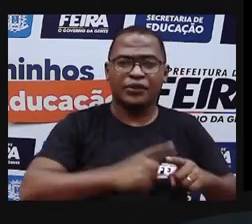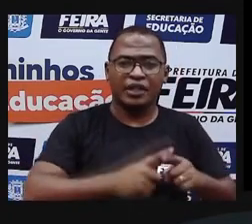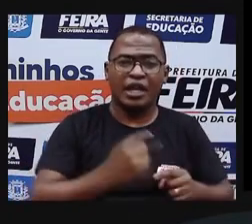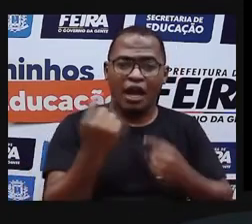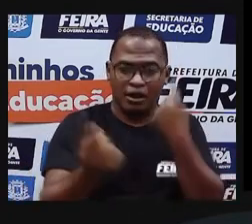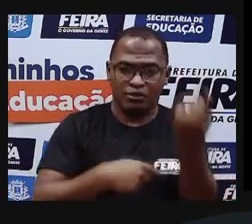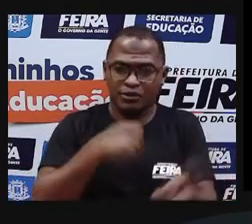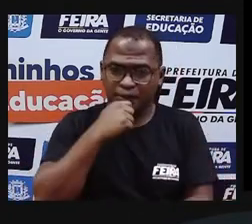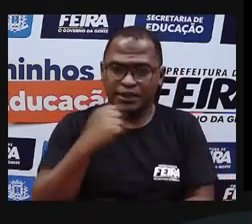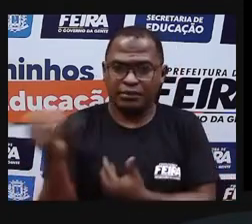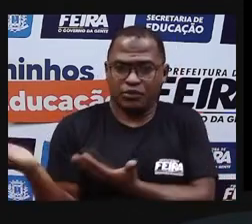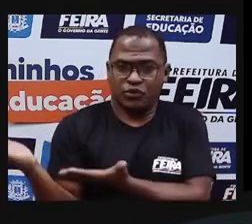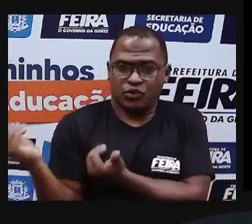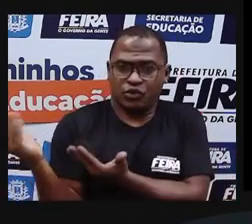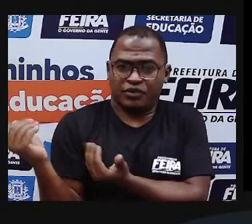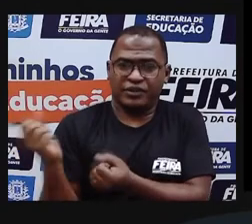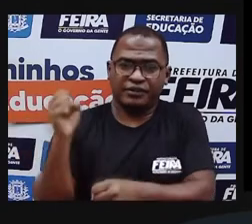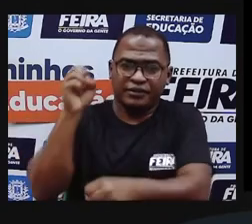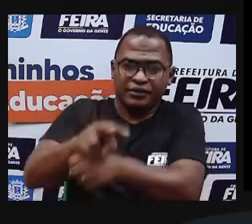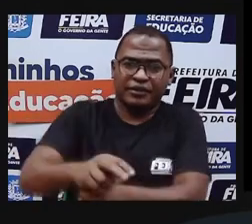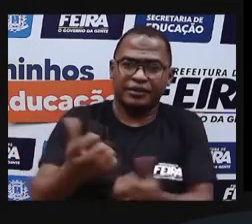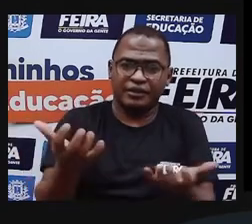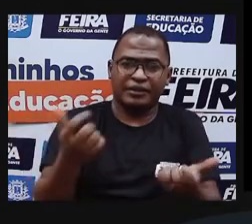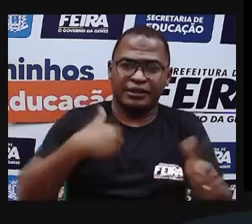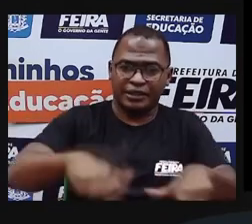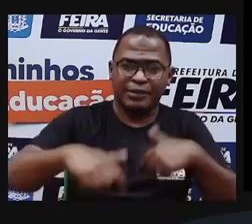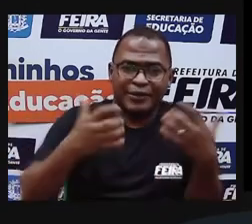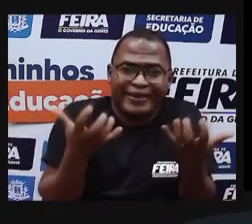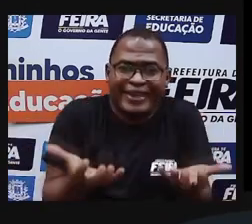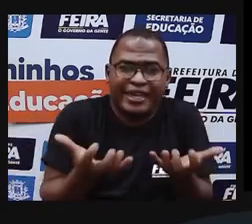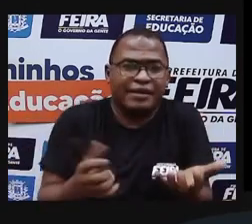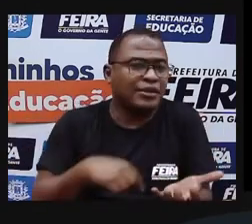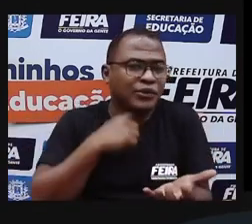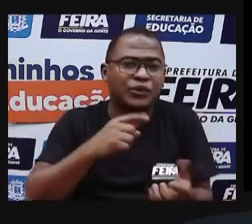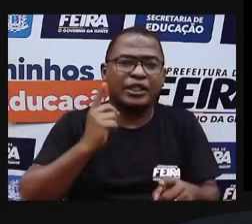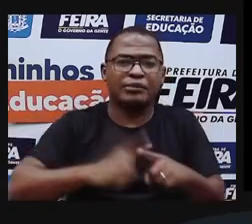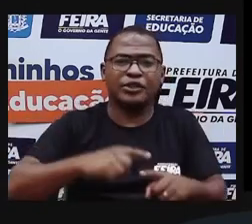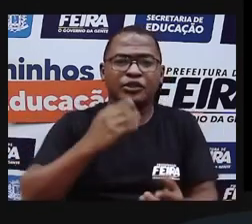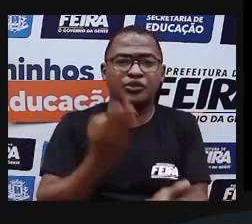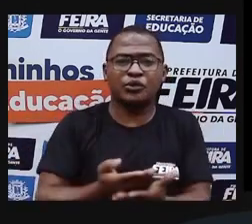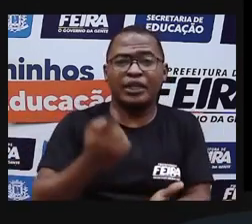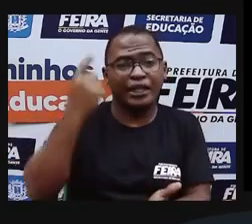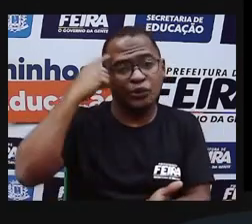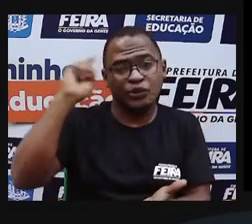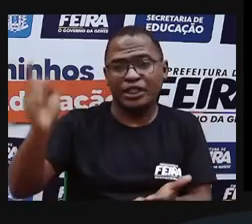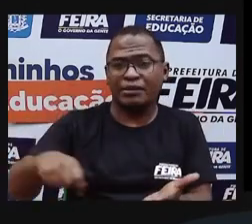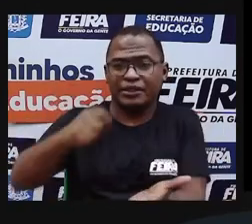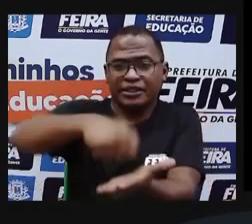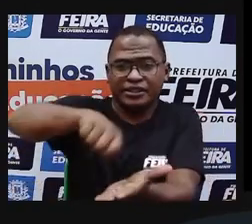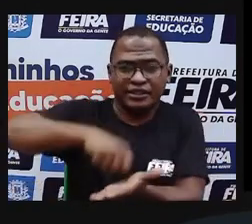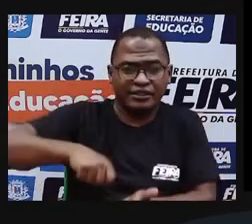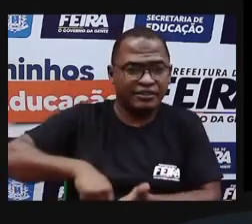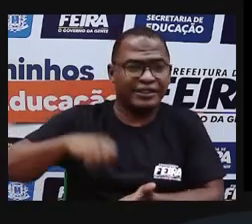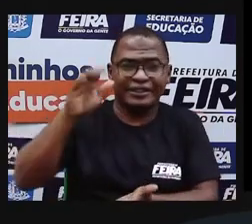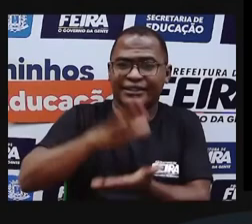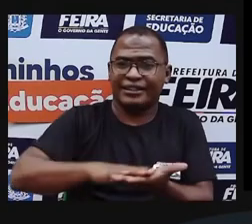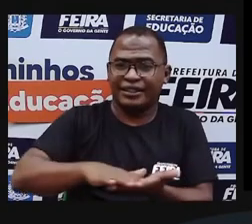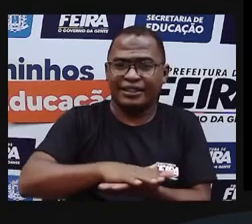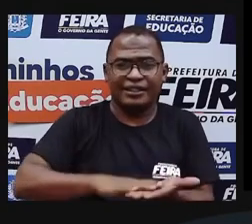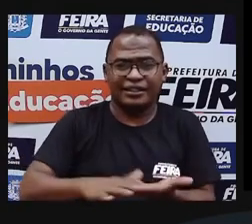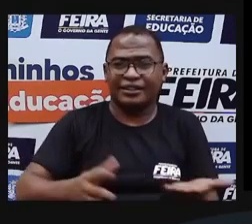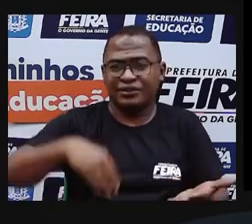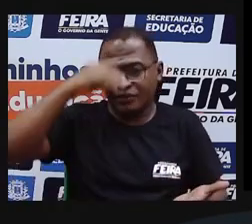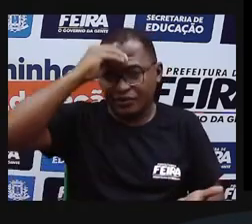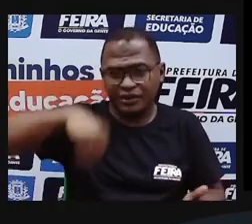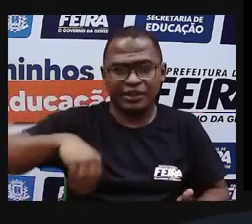conseguia fazer nem o teste, nem a seleção. E hoje, através da EJA, por isso não desistam da EJA. Os professores